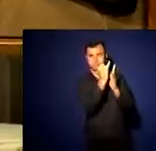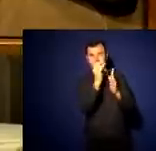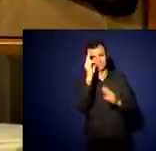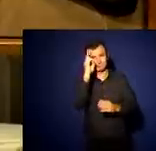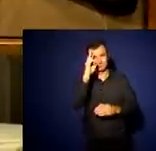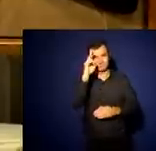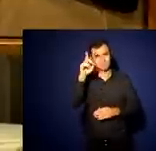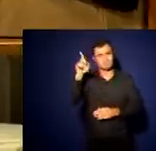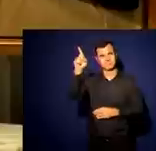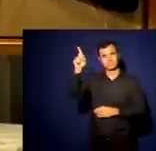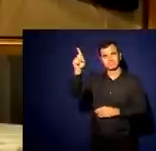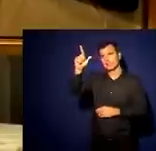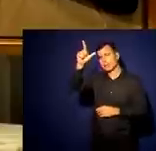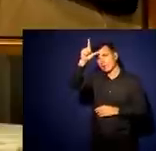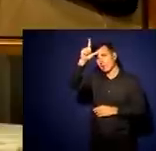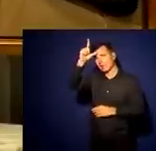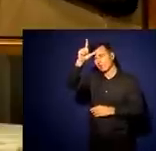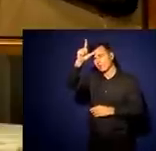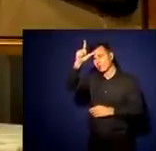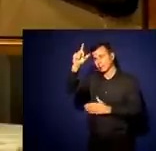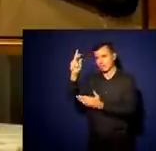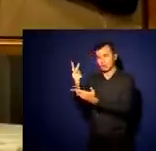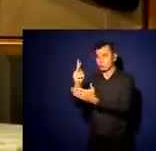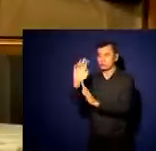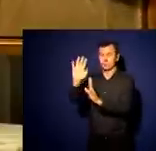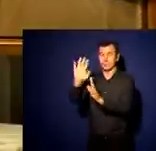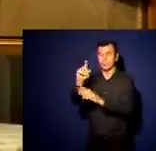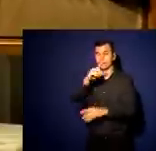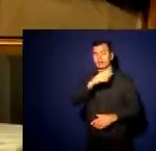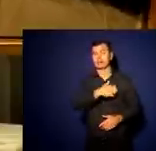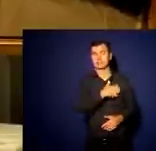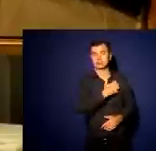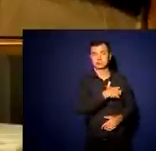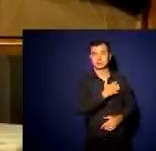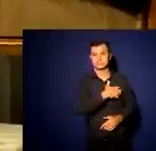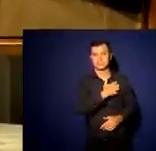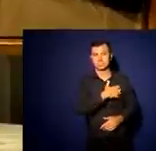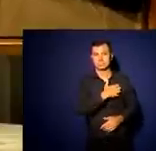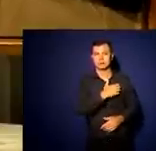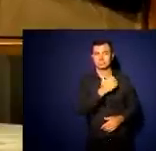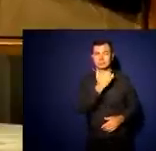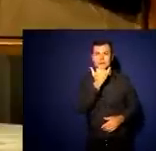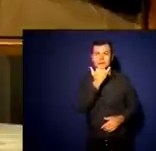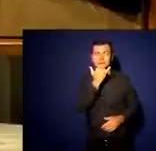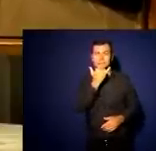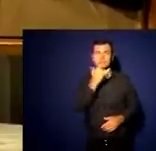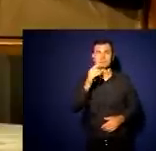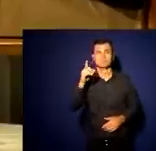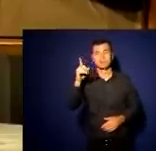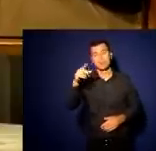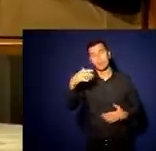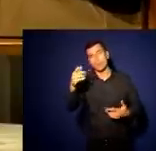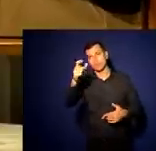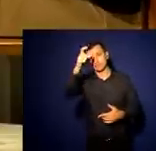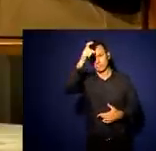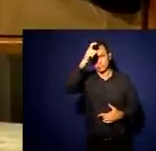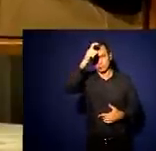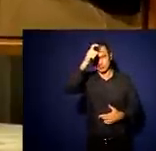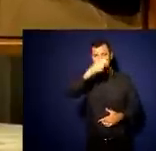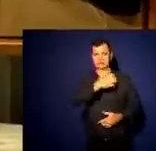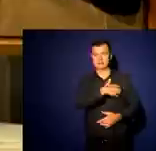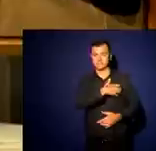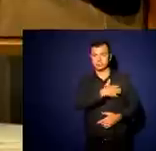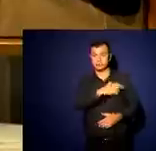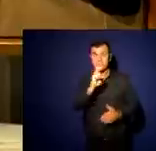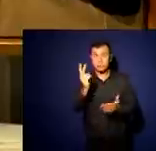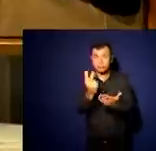na Alemanha o que aconteceu desculpa na Argentina então Caldas Porque não são na argentino na Turquia né